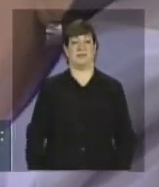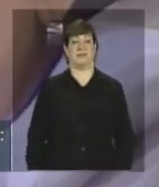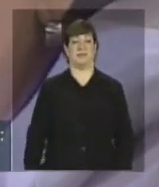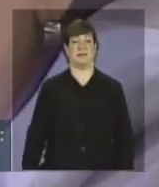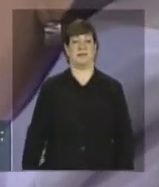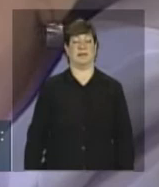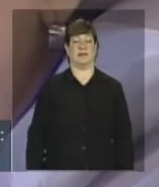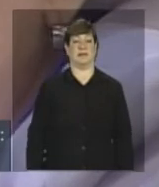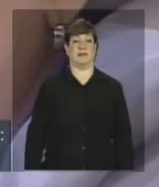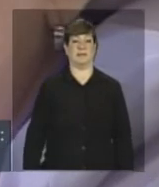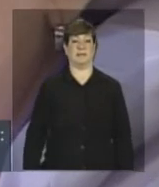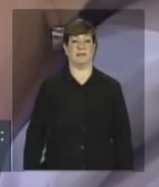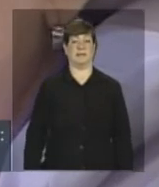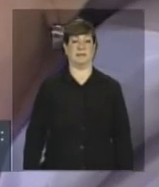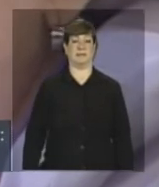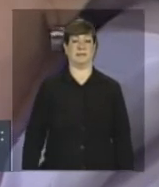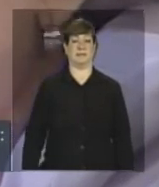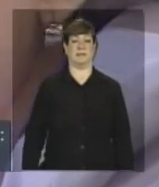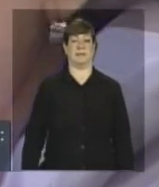E